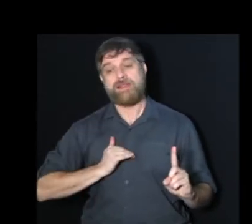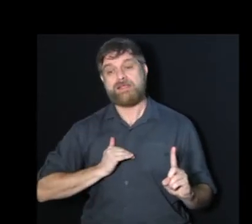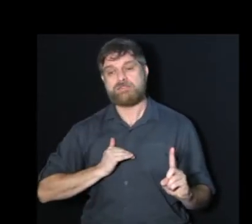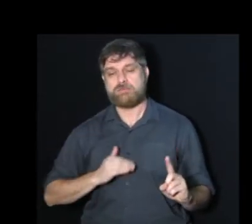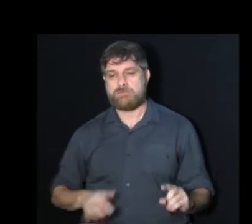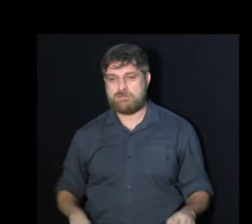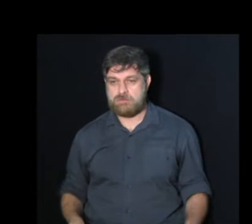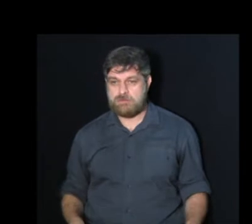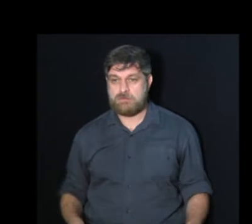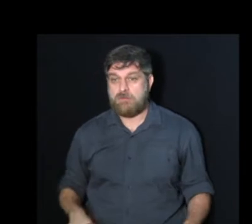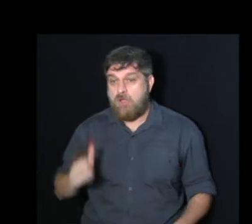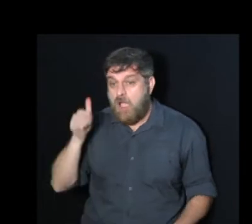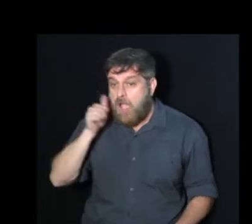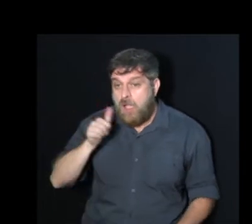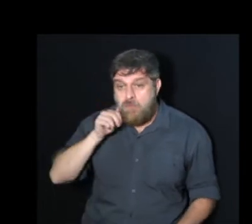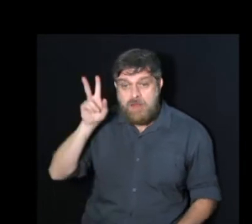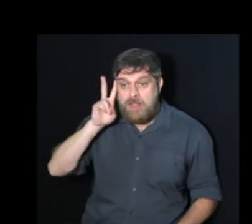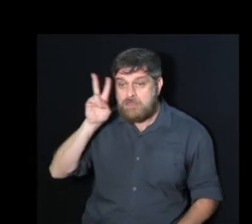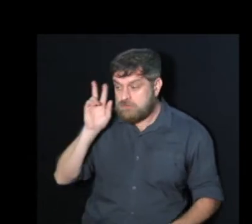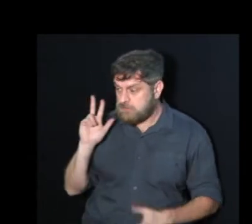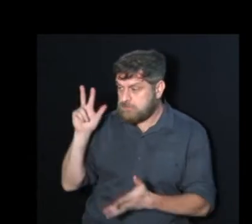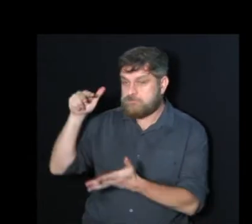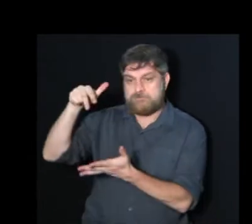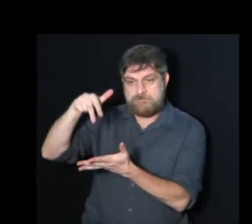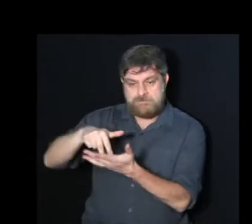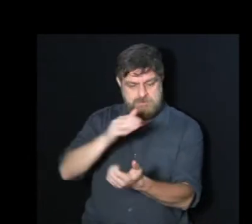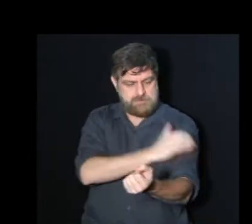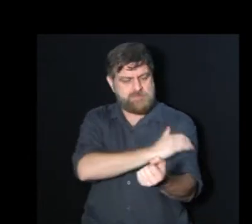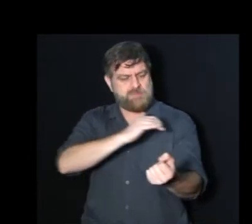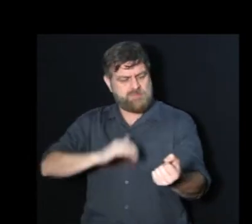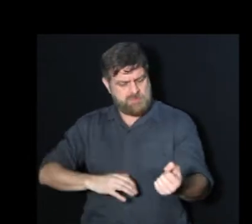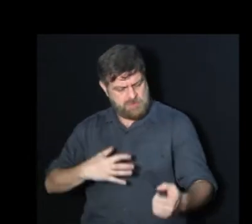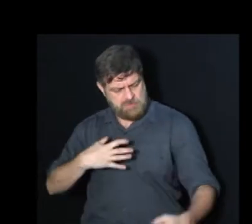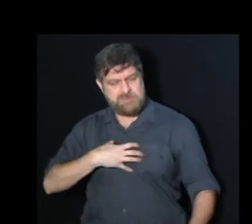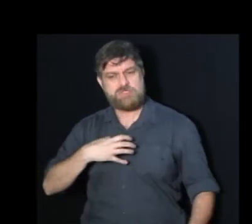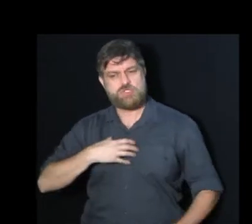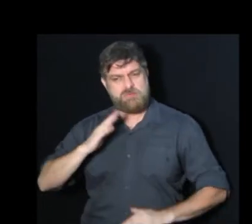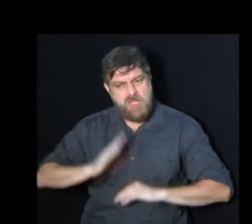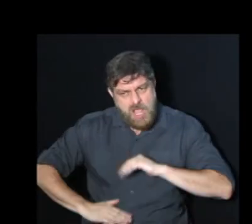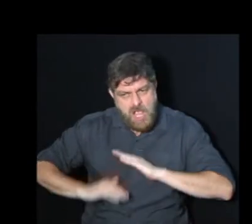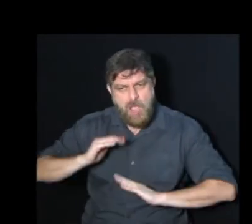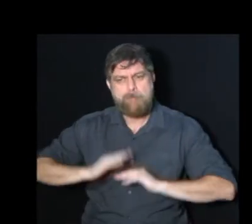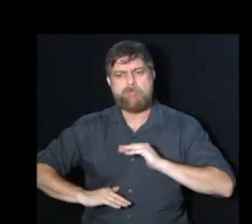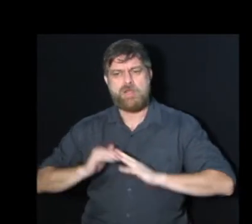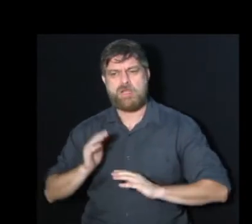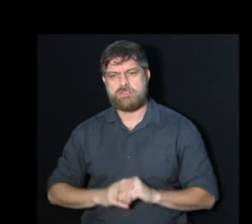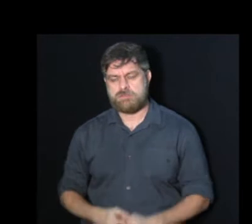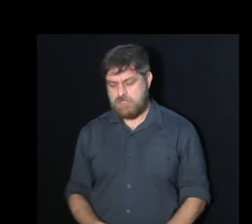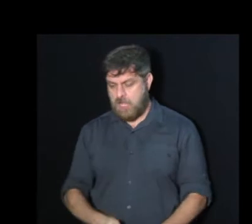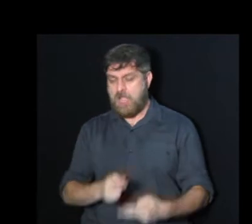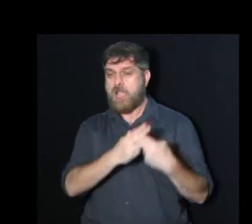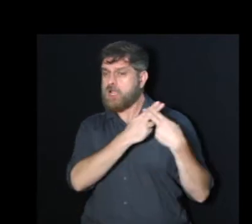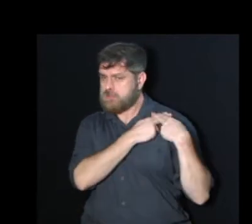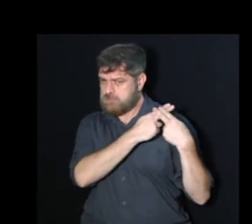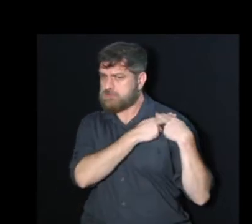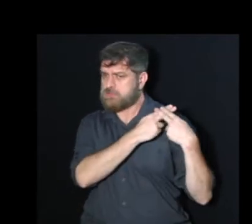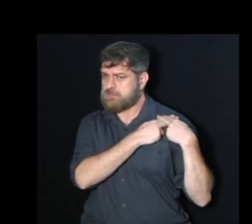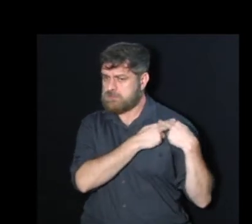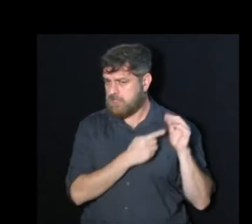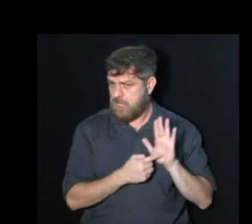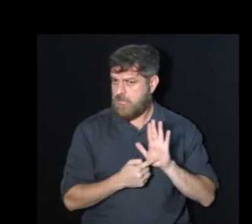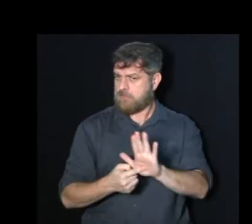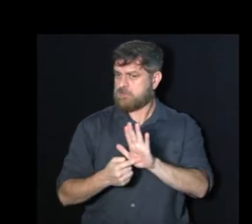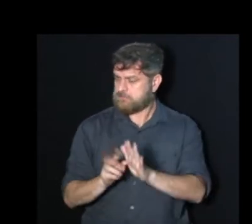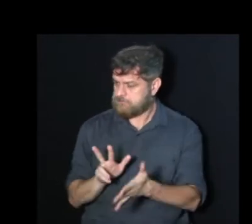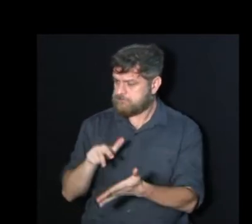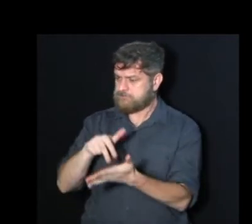papéis importantes na história, empoderando seus sentimentos, suas ações, trazendo responsabilidade e assumindo